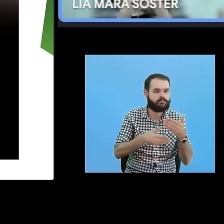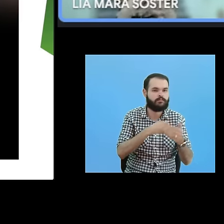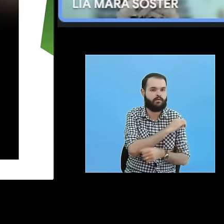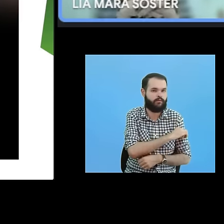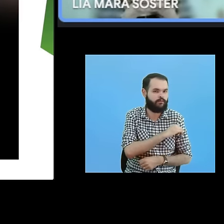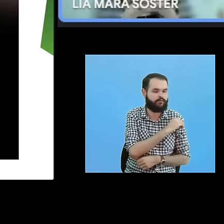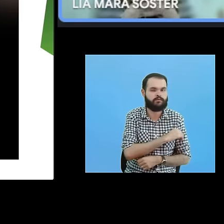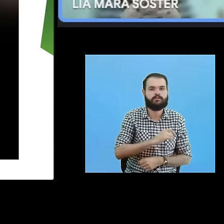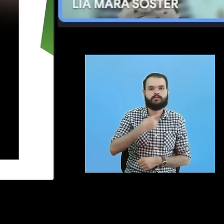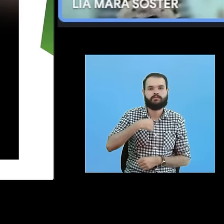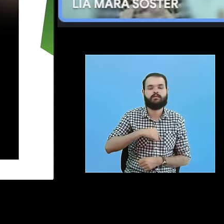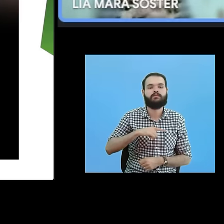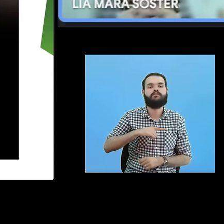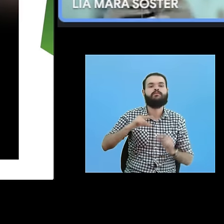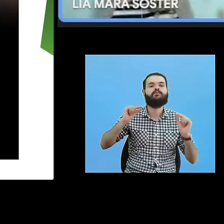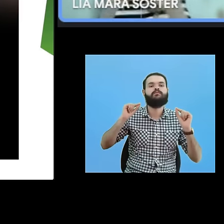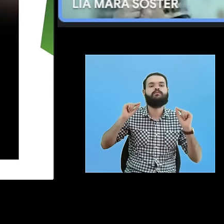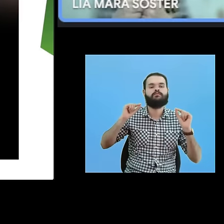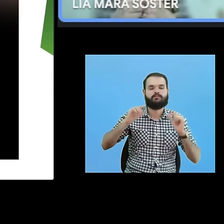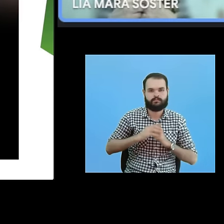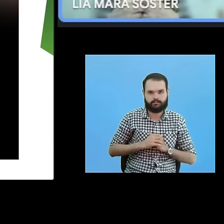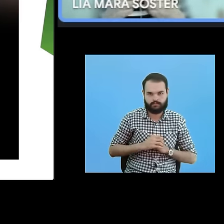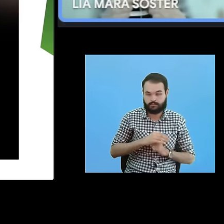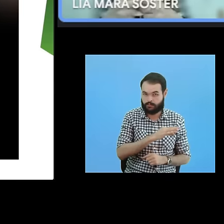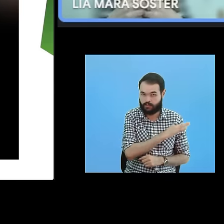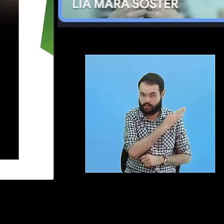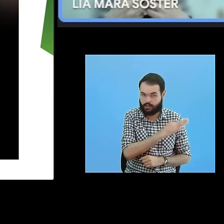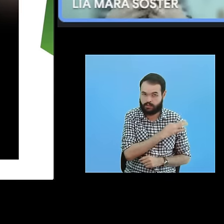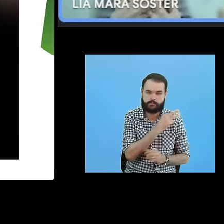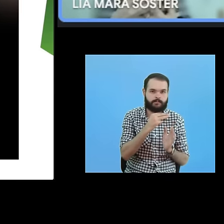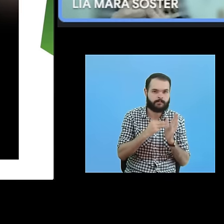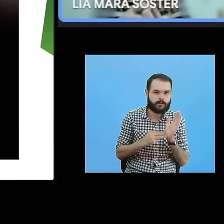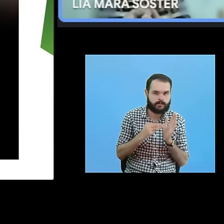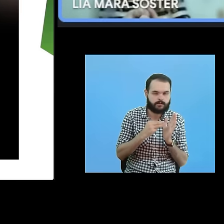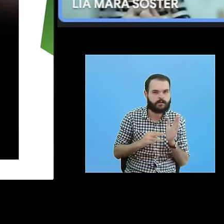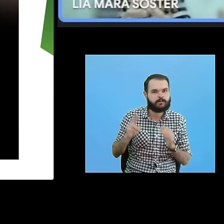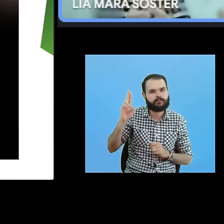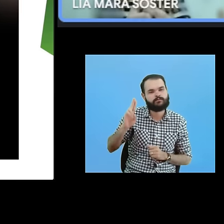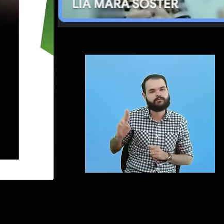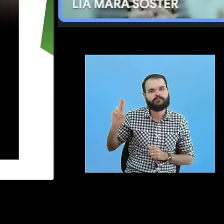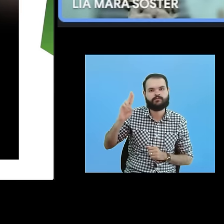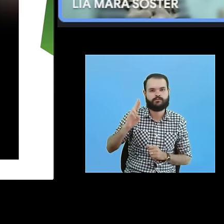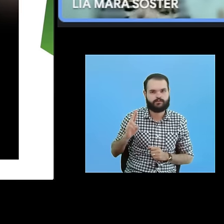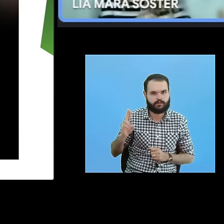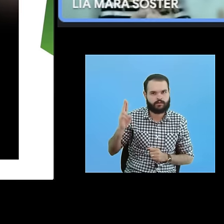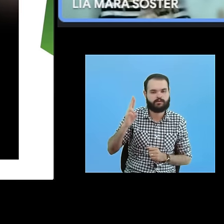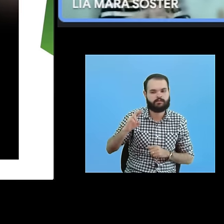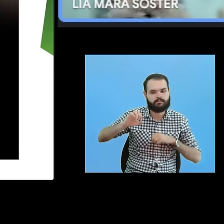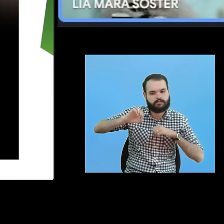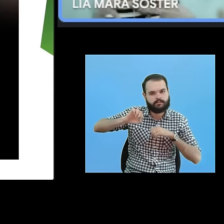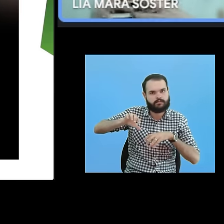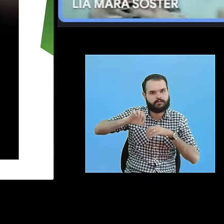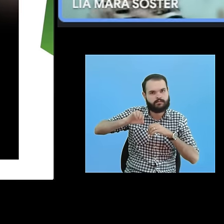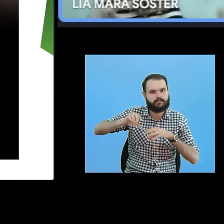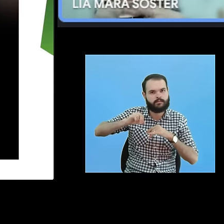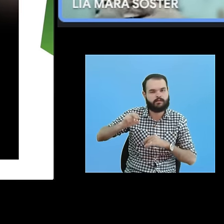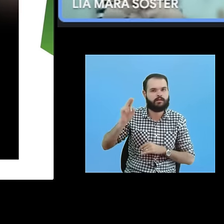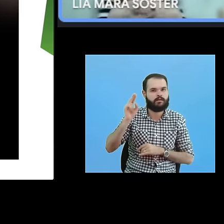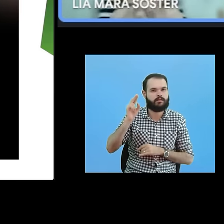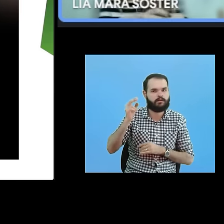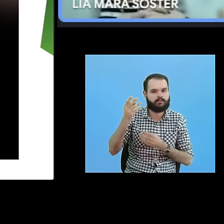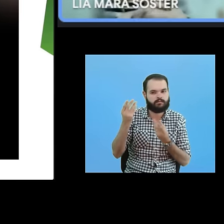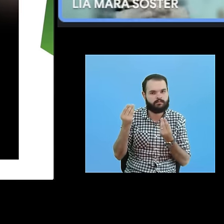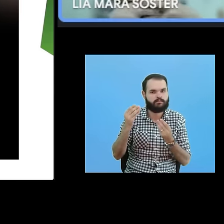oficina, nós tivemos, então, técnicas e métodos que foram utilizados, né, para ensinar, então, a manipulação,